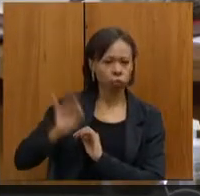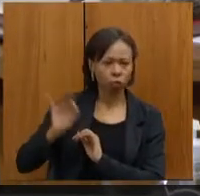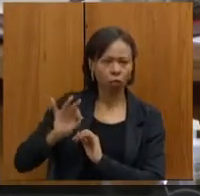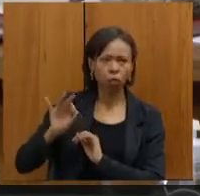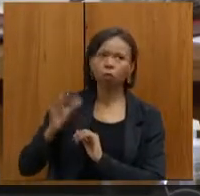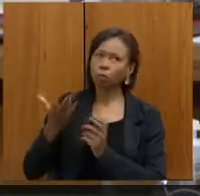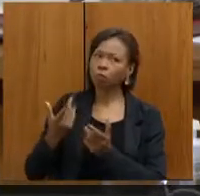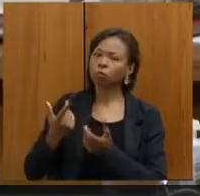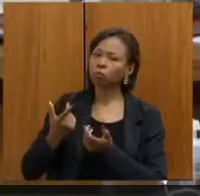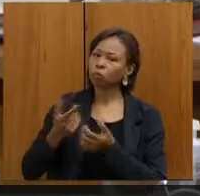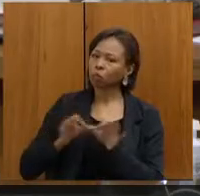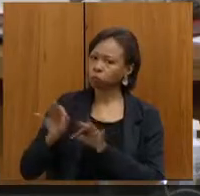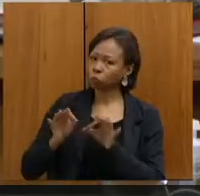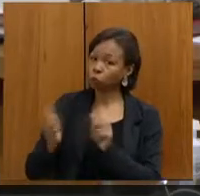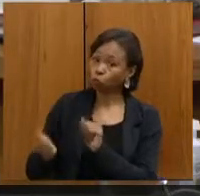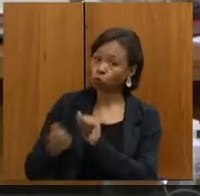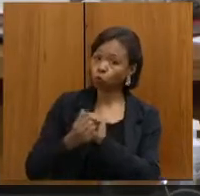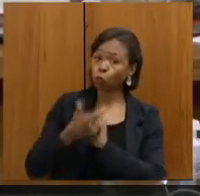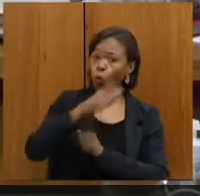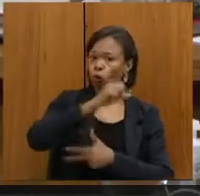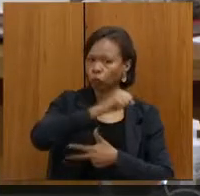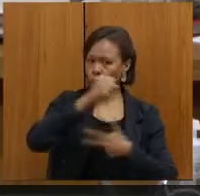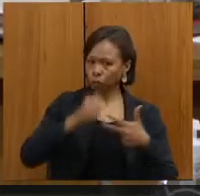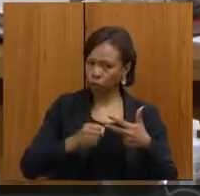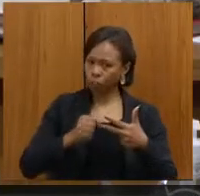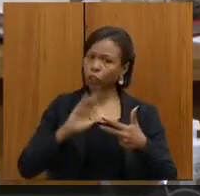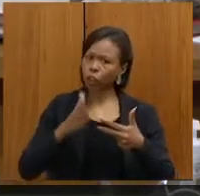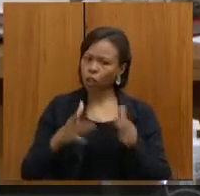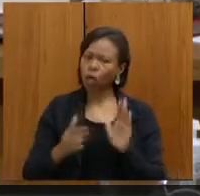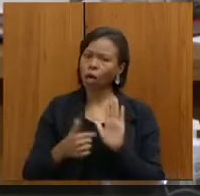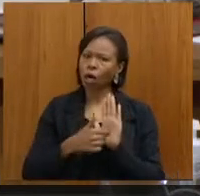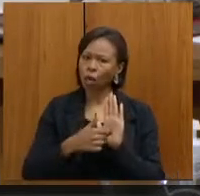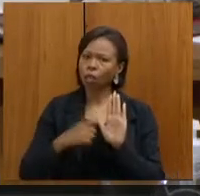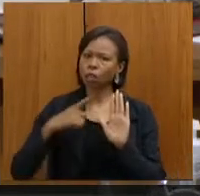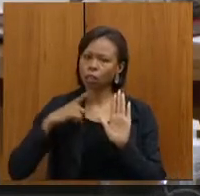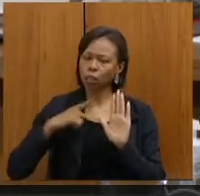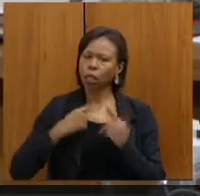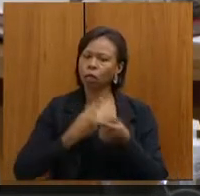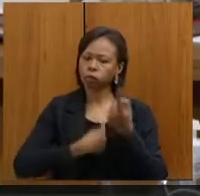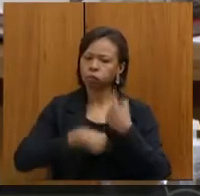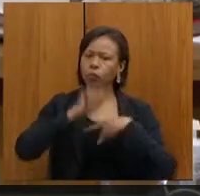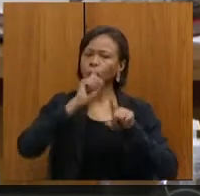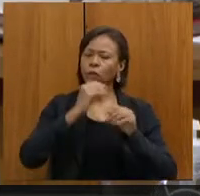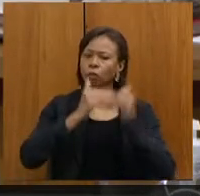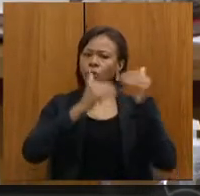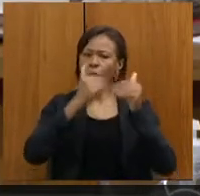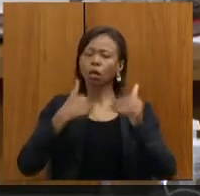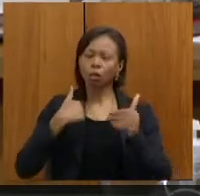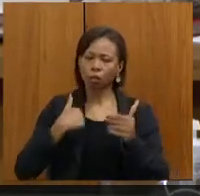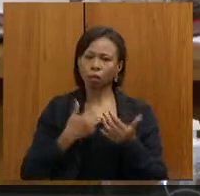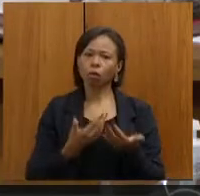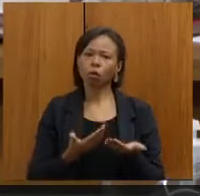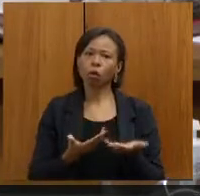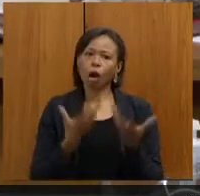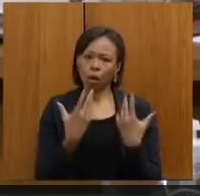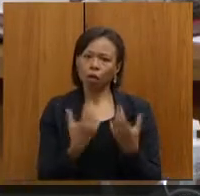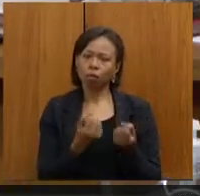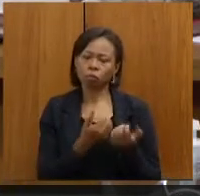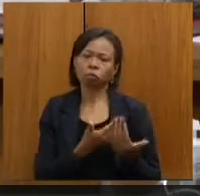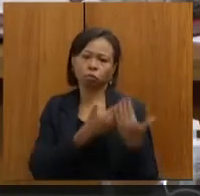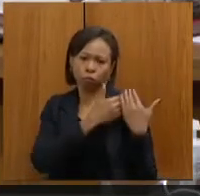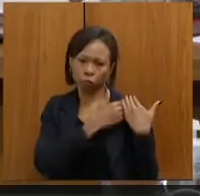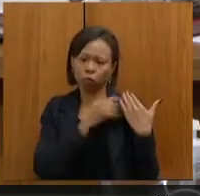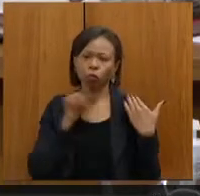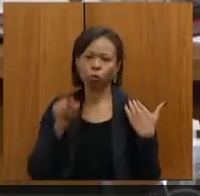poderes então isso tá lá tá estará constando essa questão de Promoção e progressão assumo essa esse